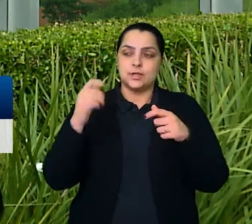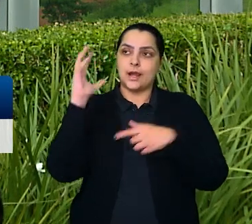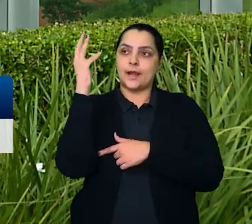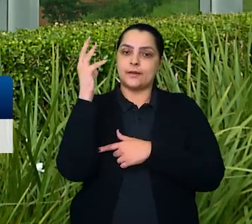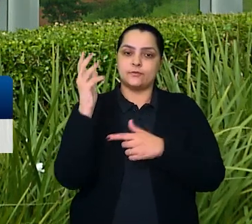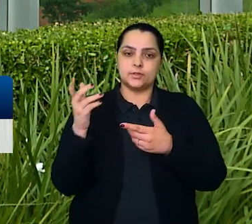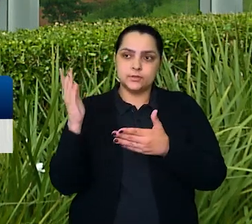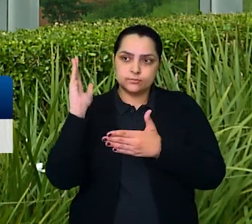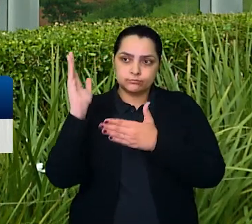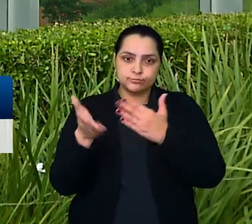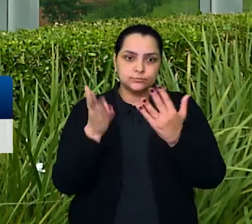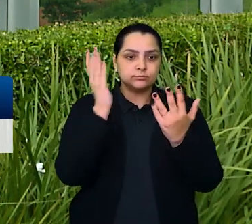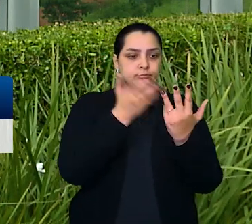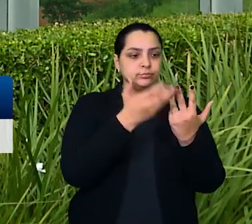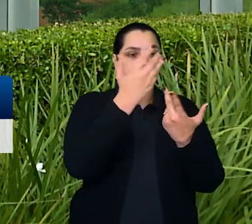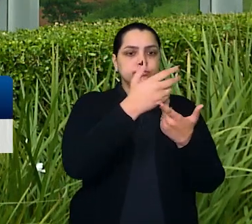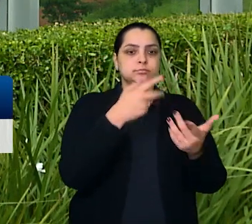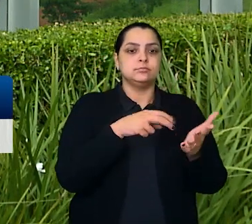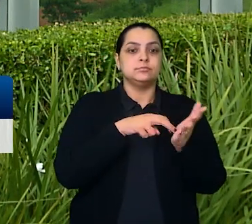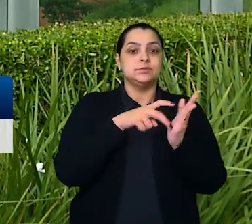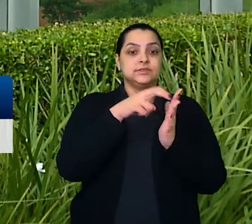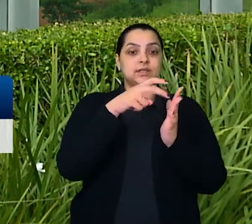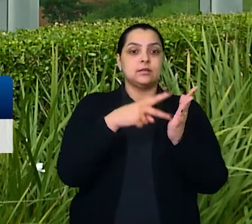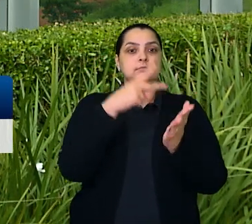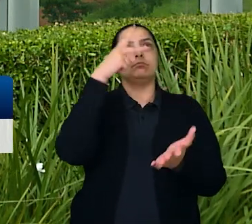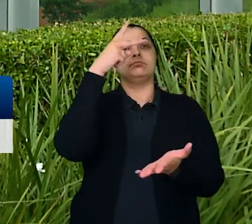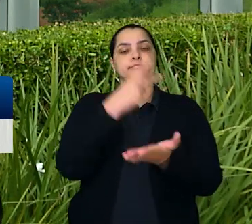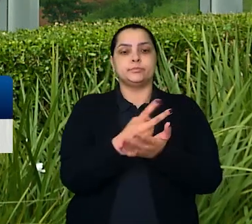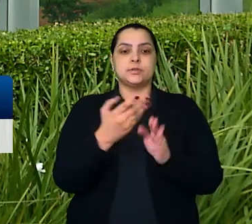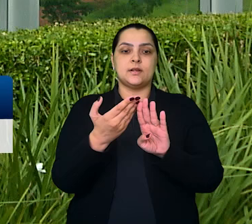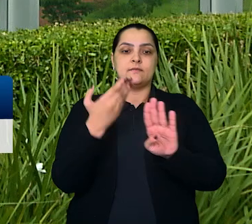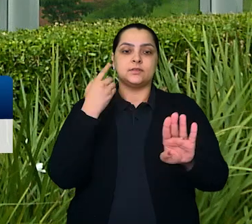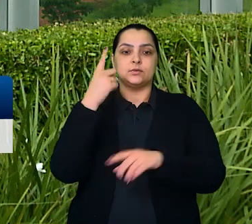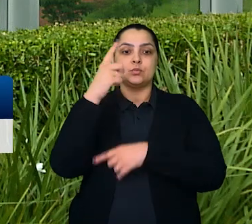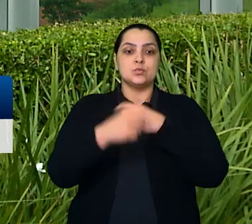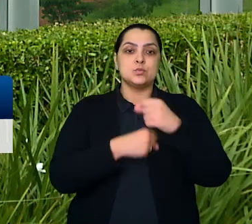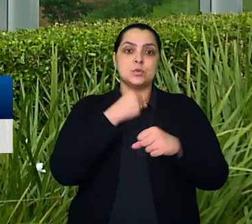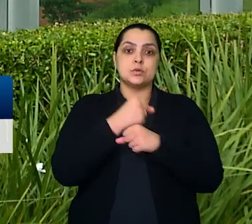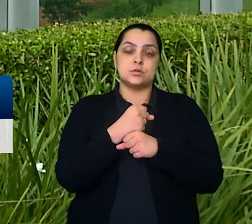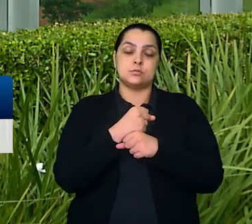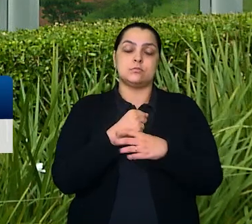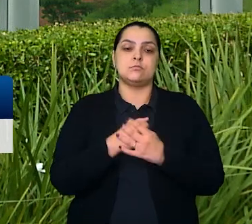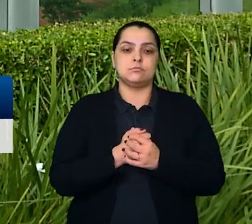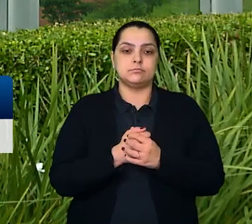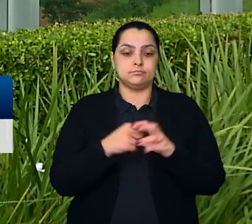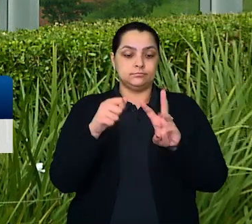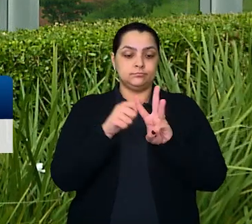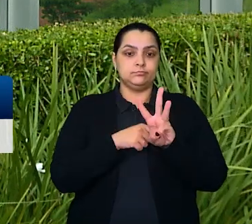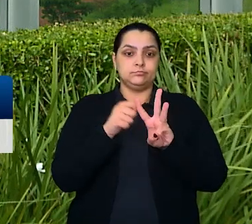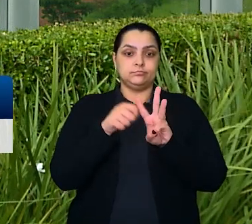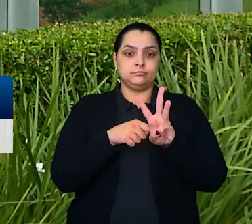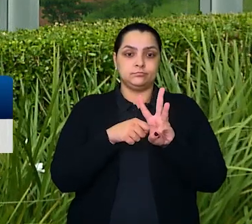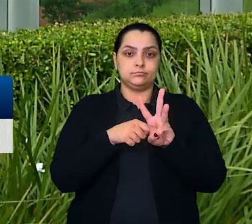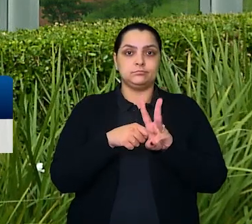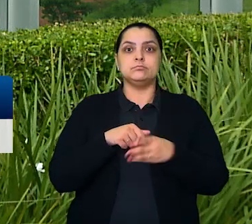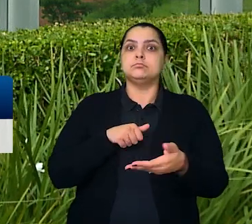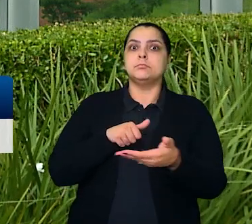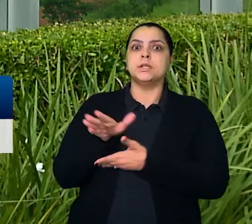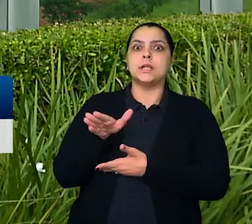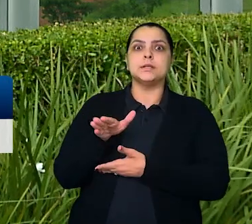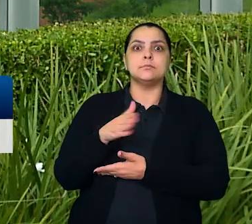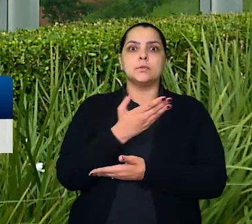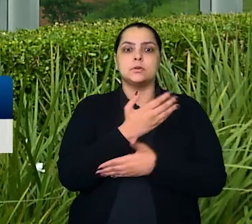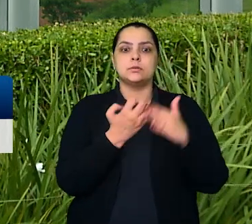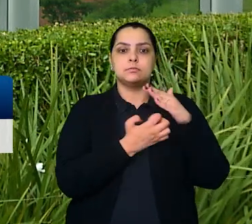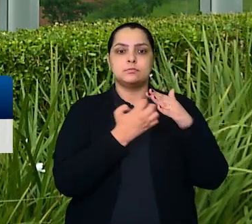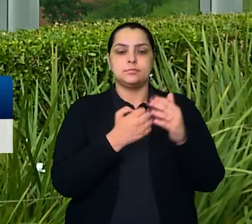árvore. Ele relatou que também caiu da escada e ficou afastado até o ano seguinte. 3 meses depois, foi dispensado.